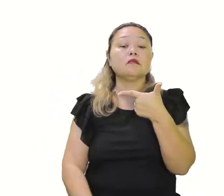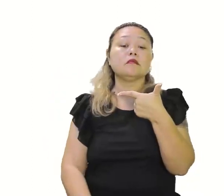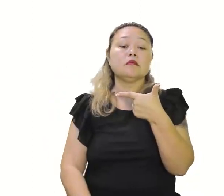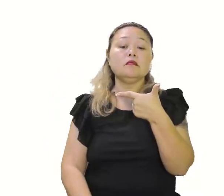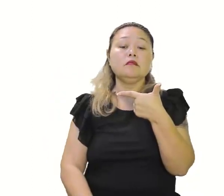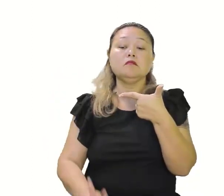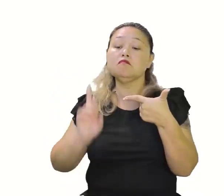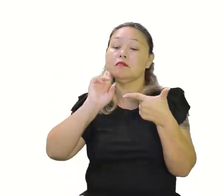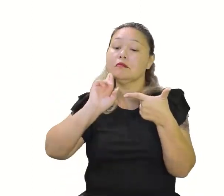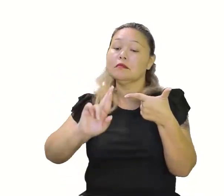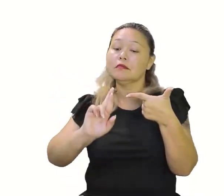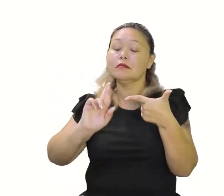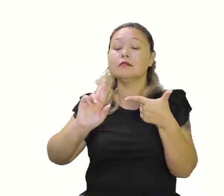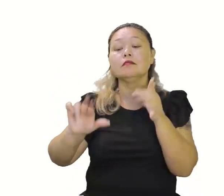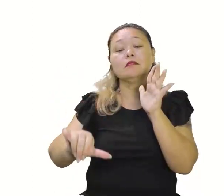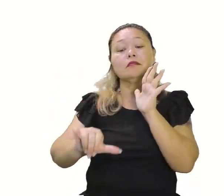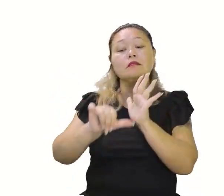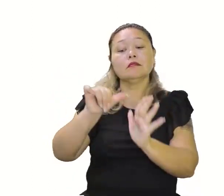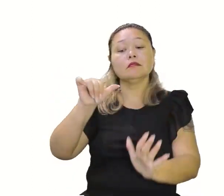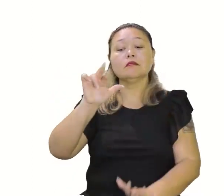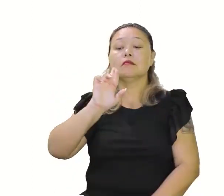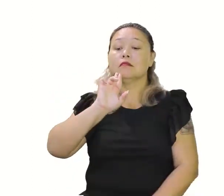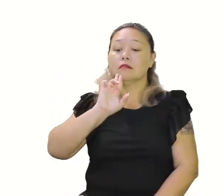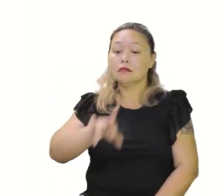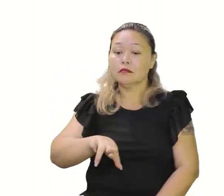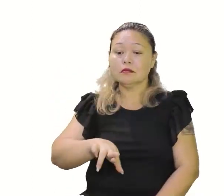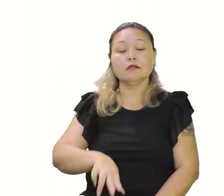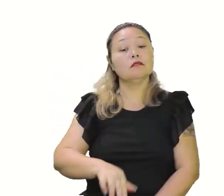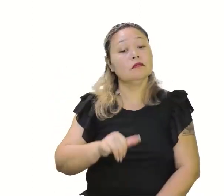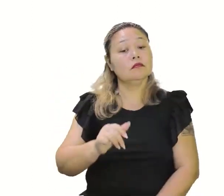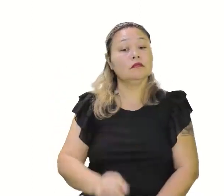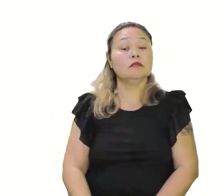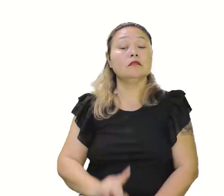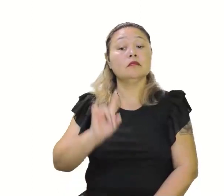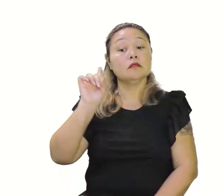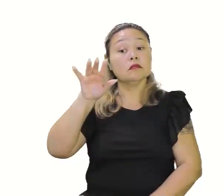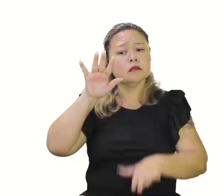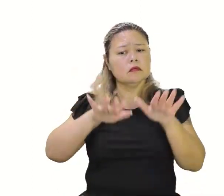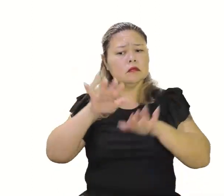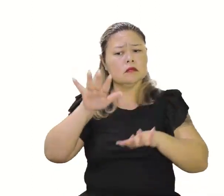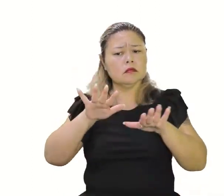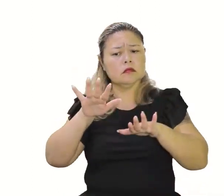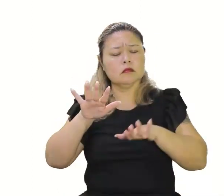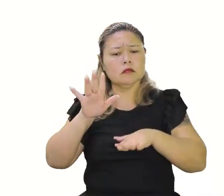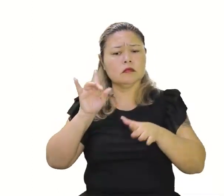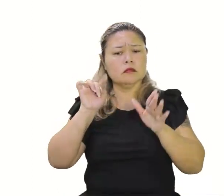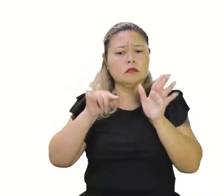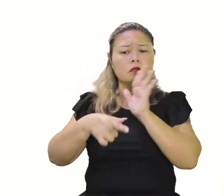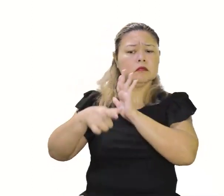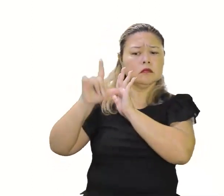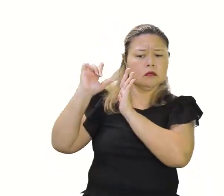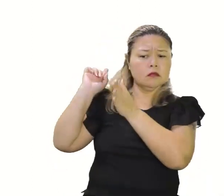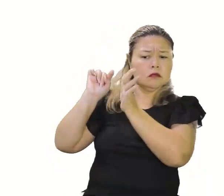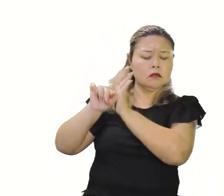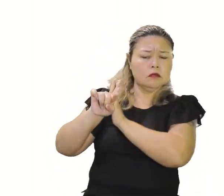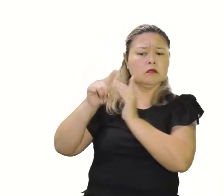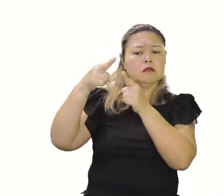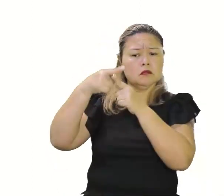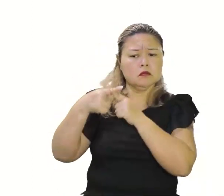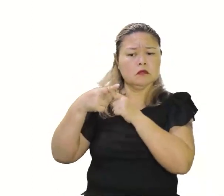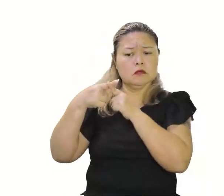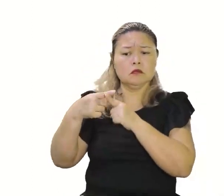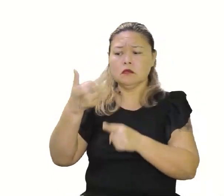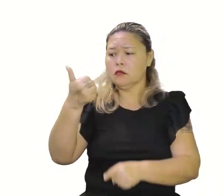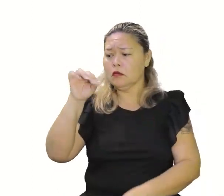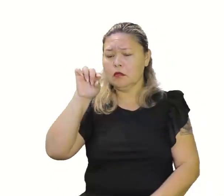Essa já é a primeira resposta da primeira pergunta. Aí a dúvida de alguns, mas professor, na questão anterior multiplicou por 10